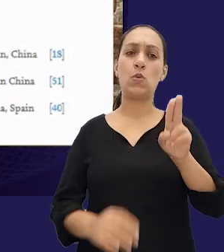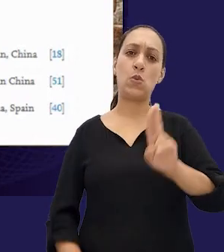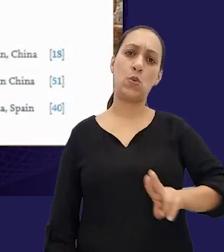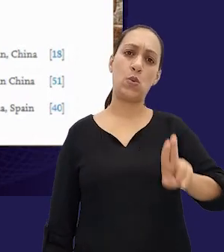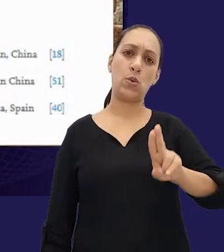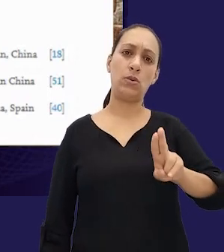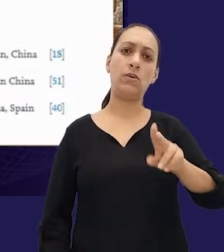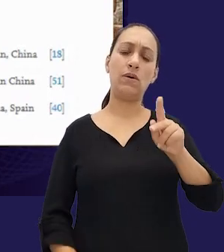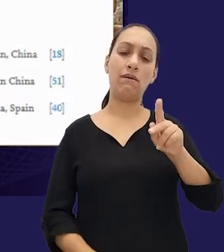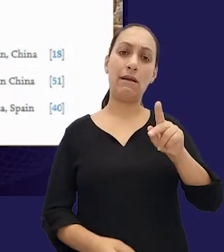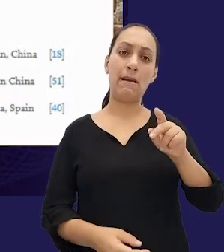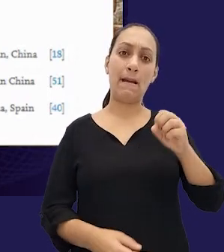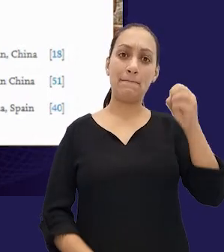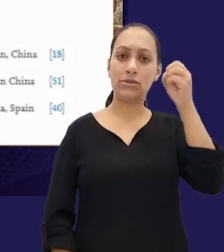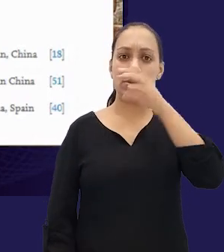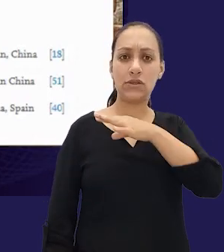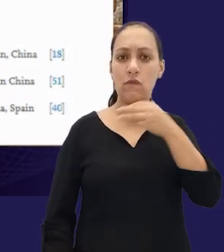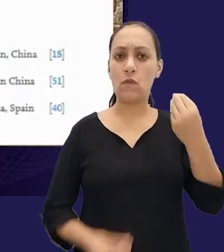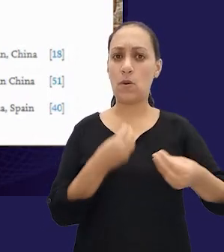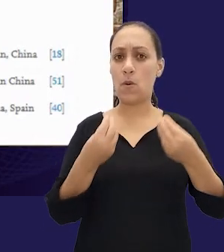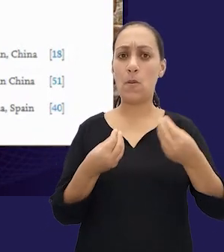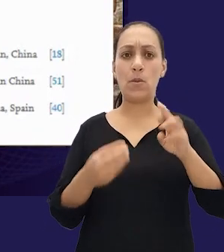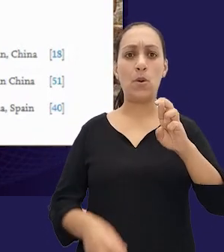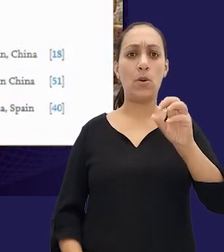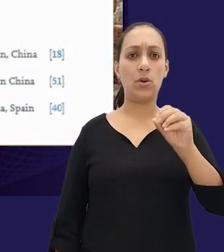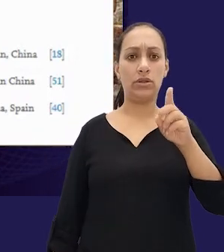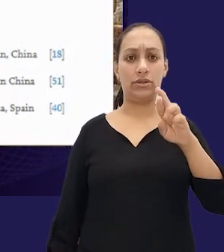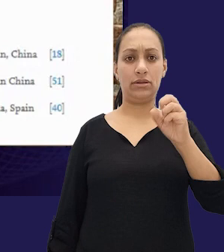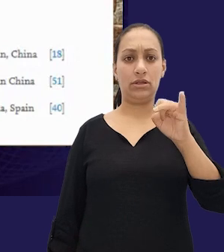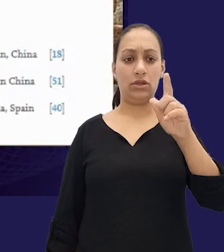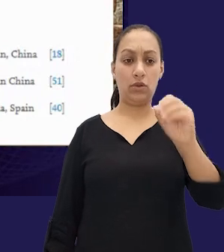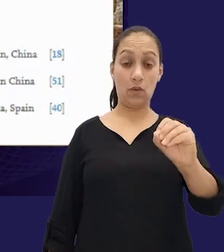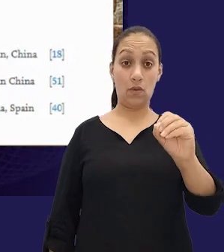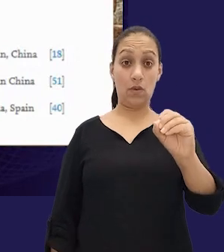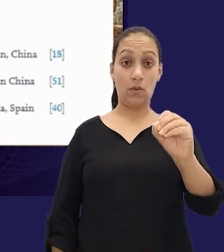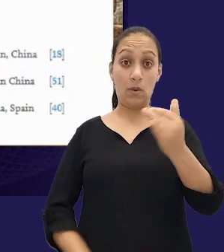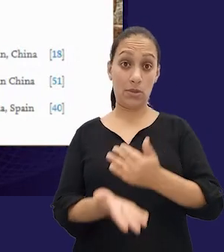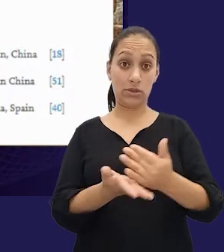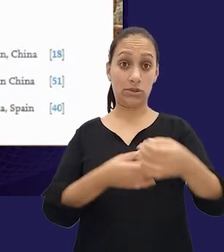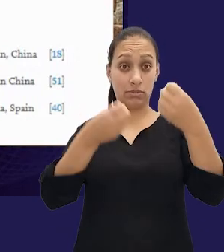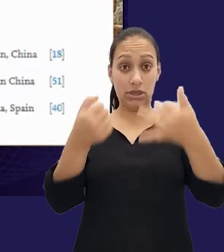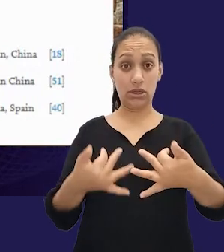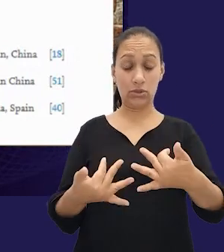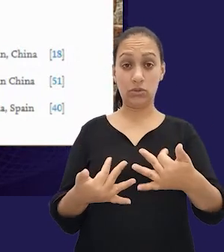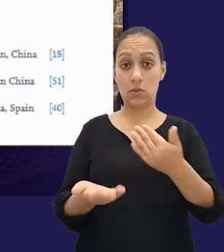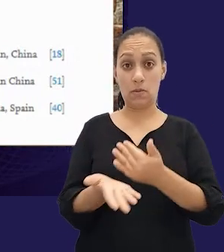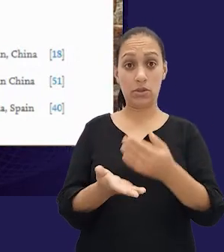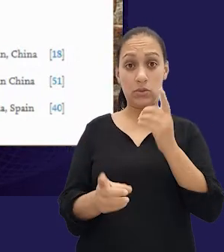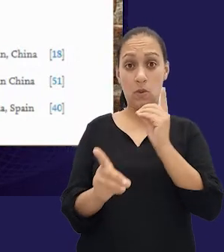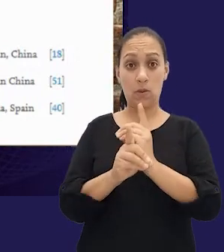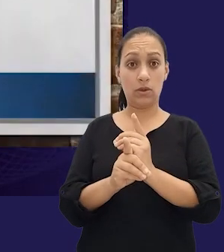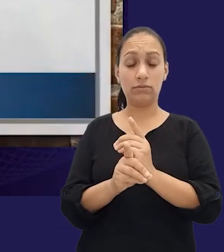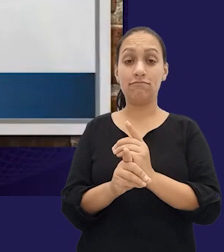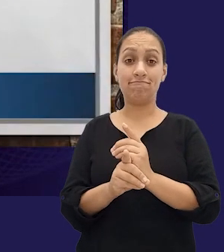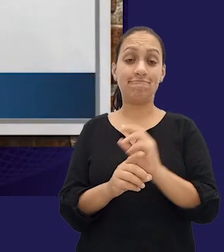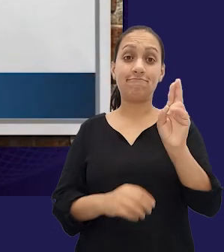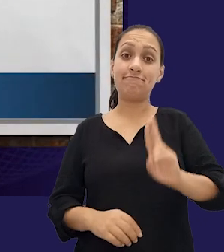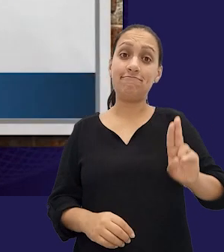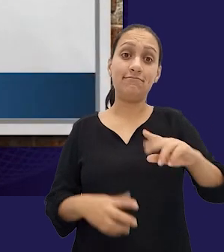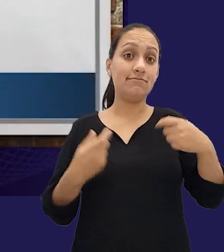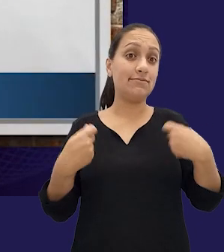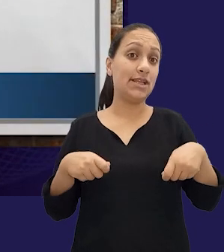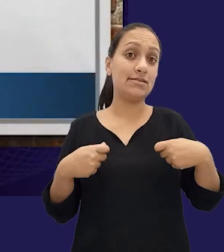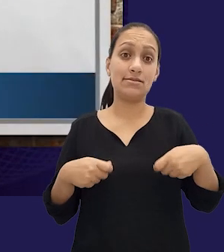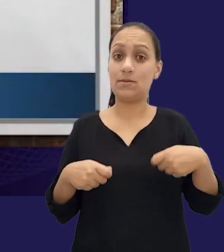realmente abusivo, como o Rodrigo falou no início desse nosso encontro, um uso desnecessário, né?